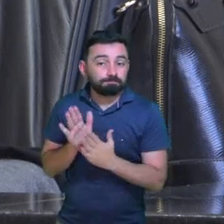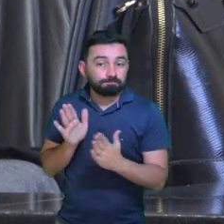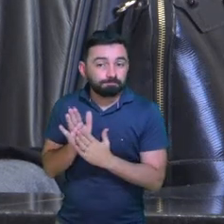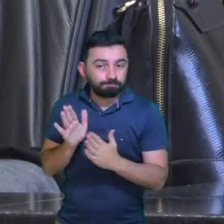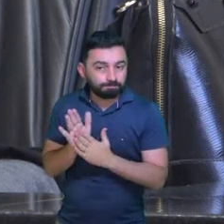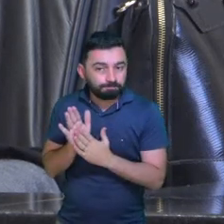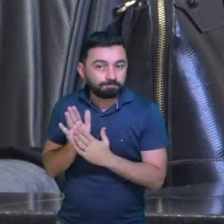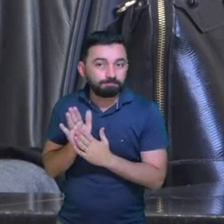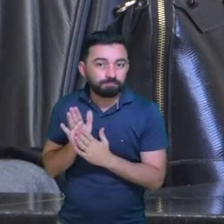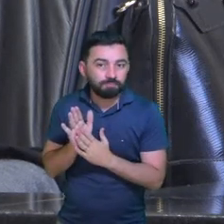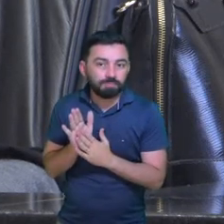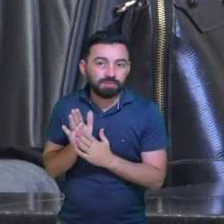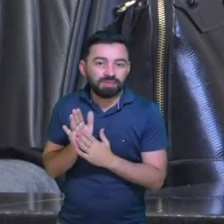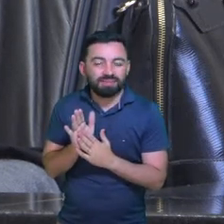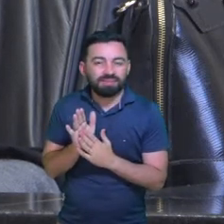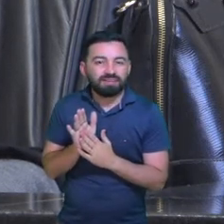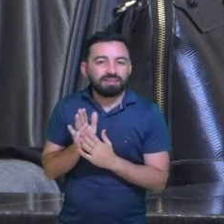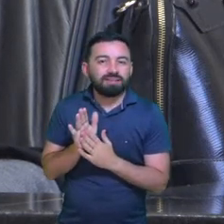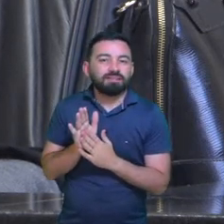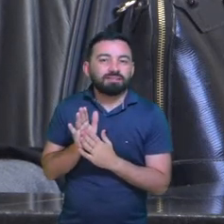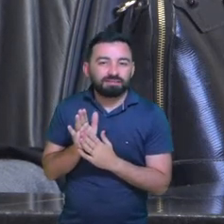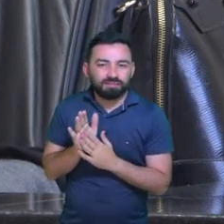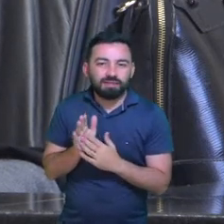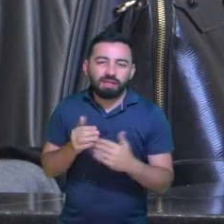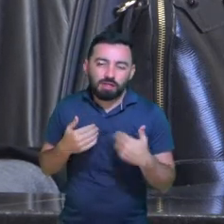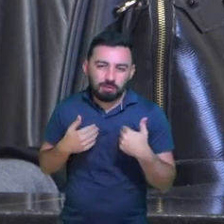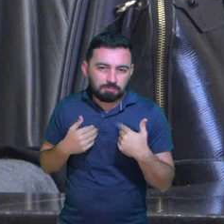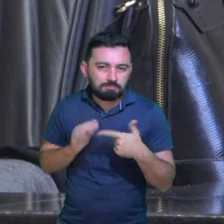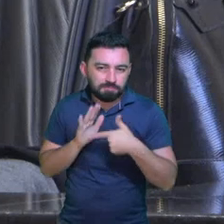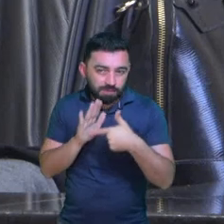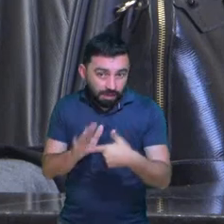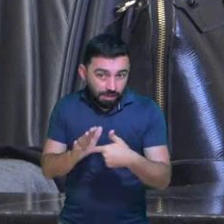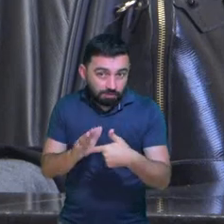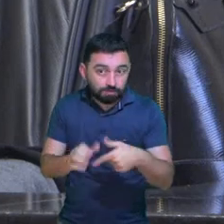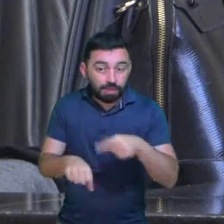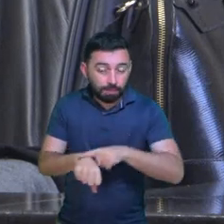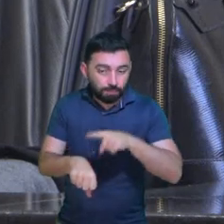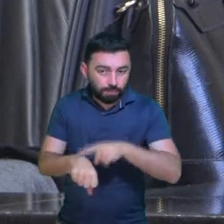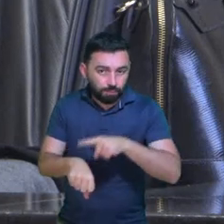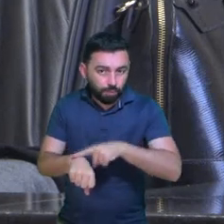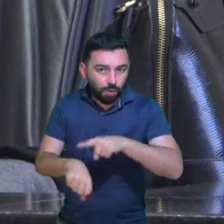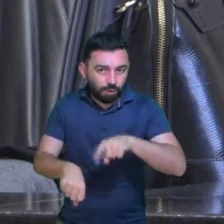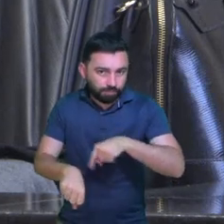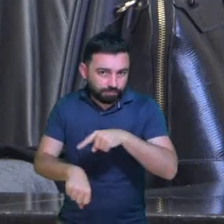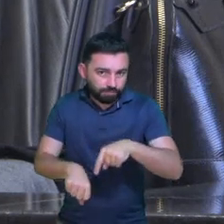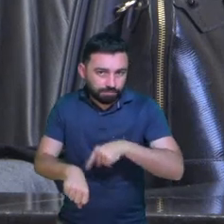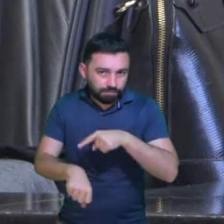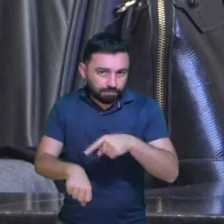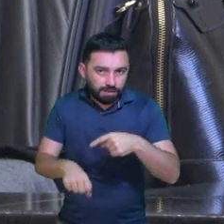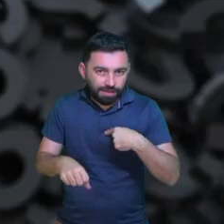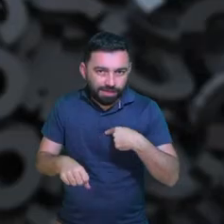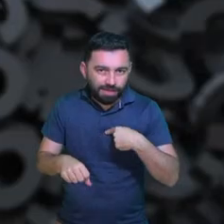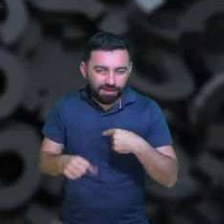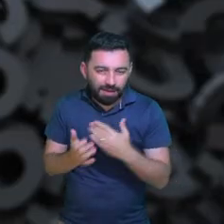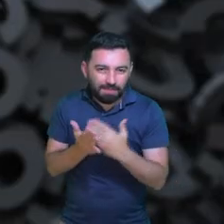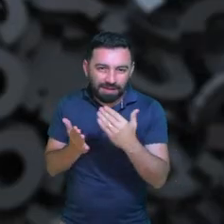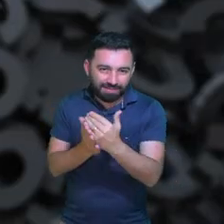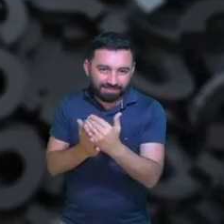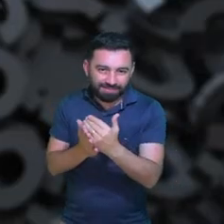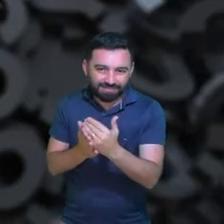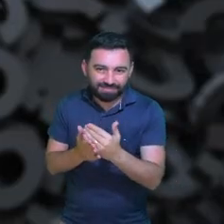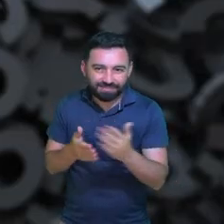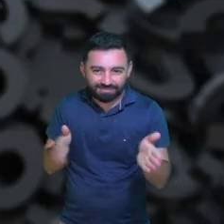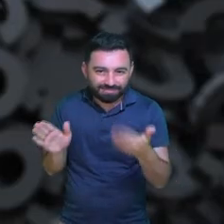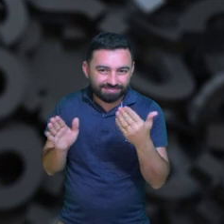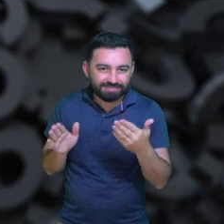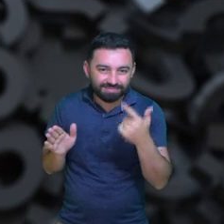aqui um para vocês o quadro da carga horária esse aqui é porque eu Adiantei para vocês eu fui legal